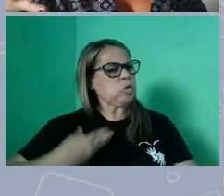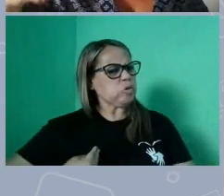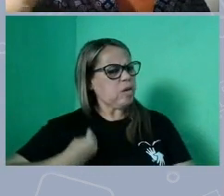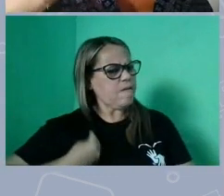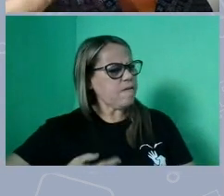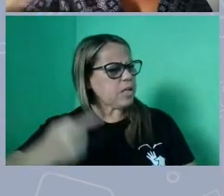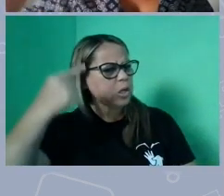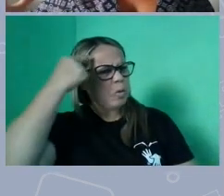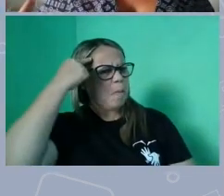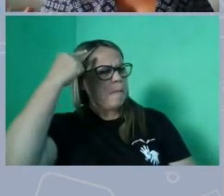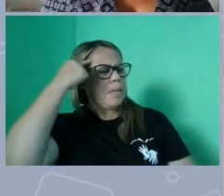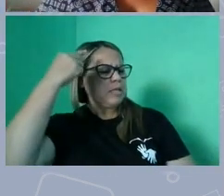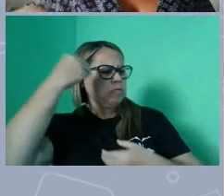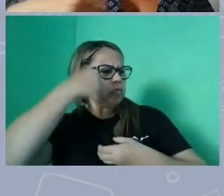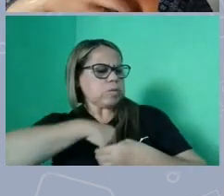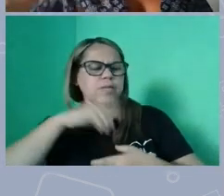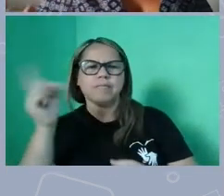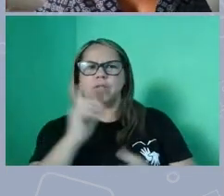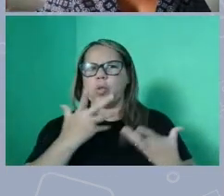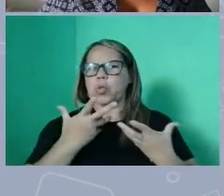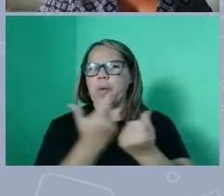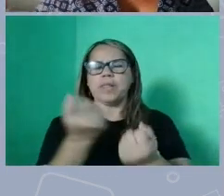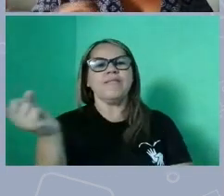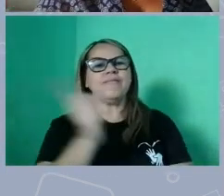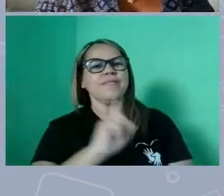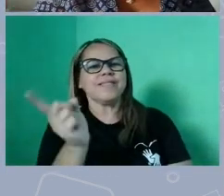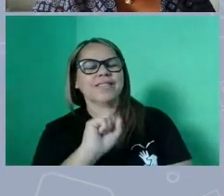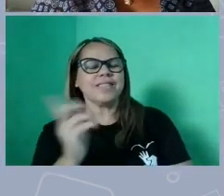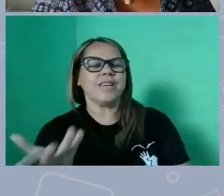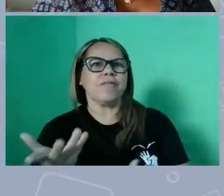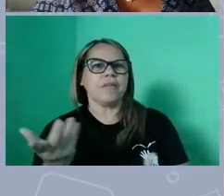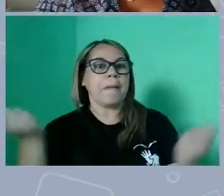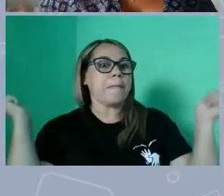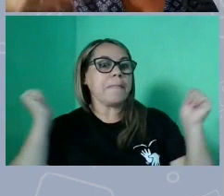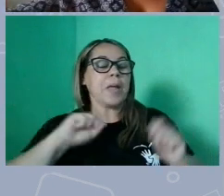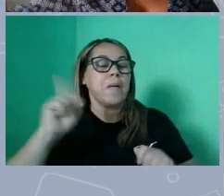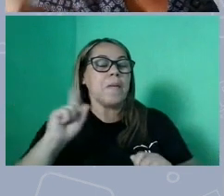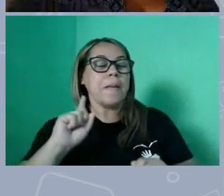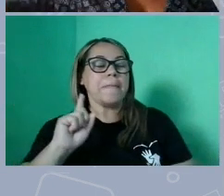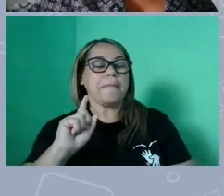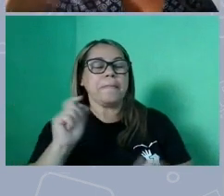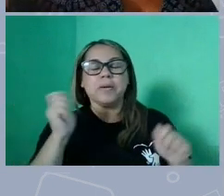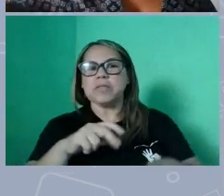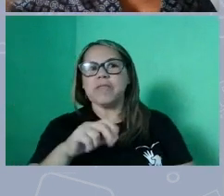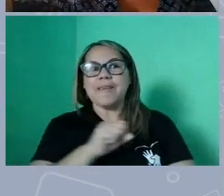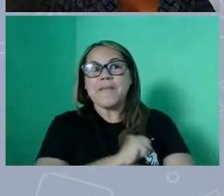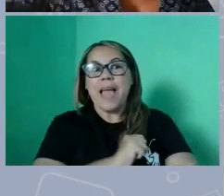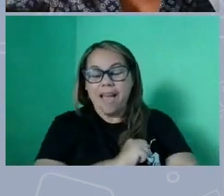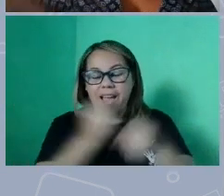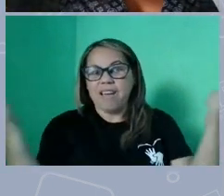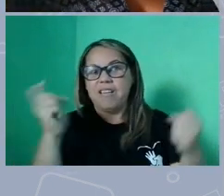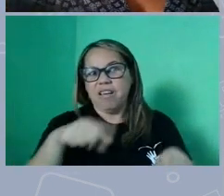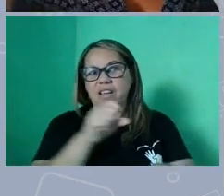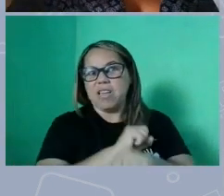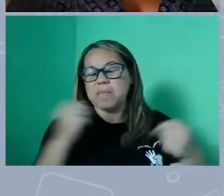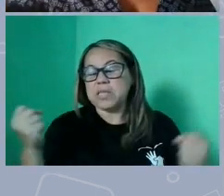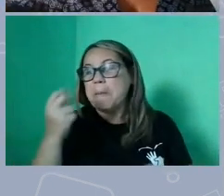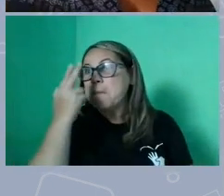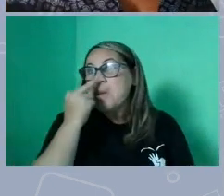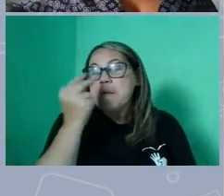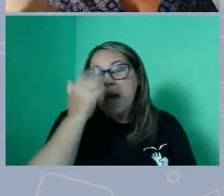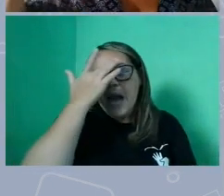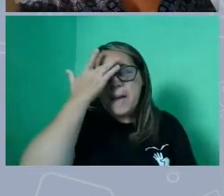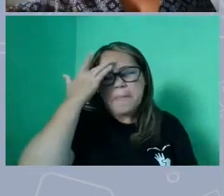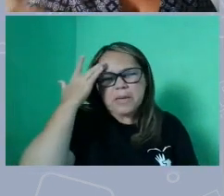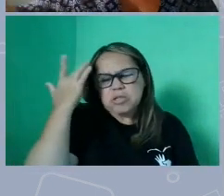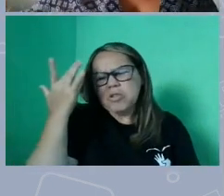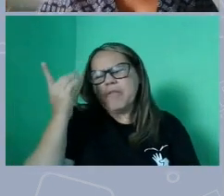pensamento de uma forma total nosso cotidiano não é impossível a gente mesmo aquelas pessoas né que são influencers e que ficam